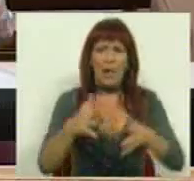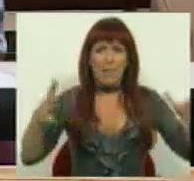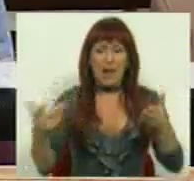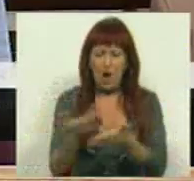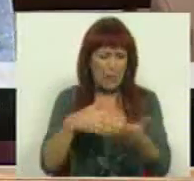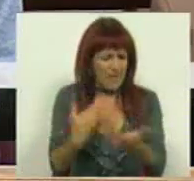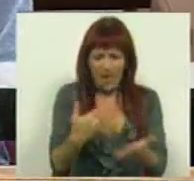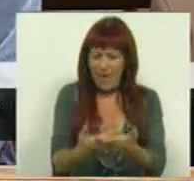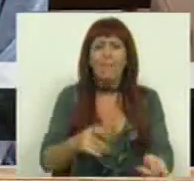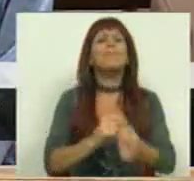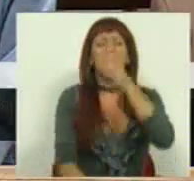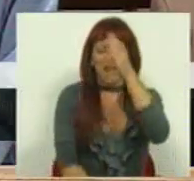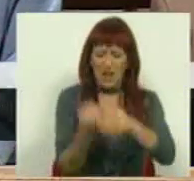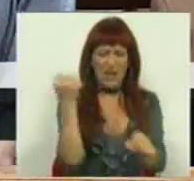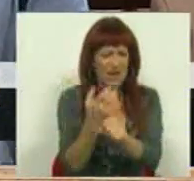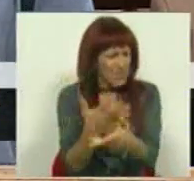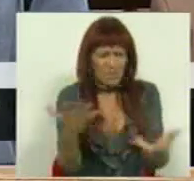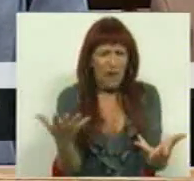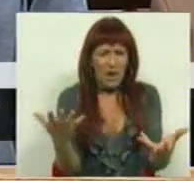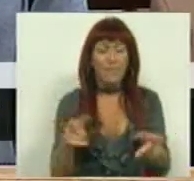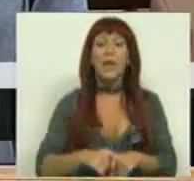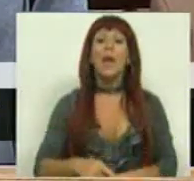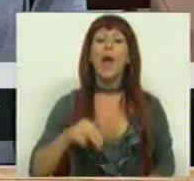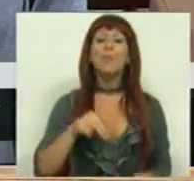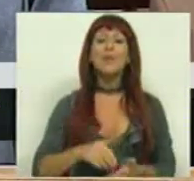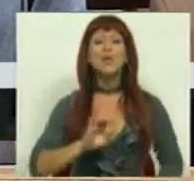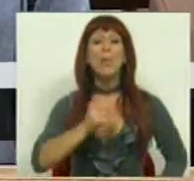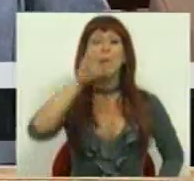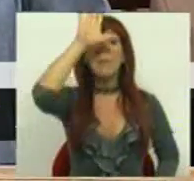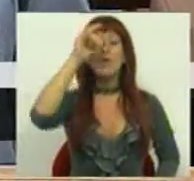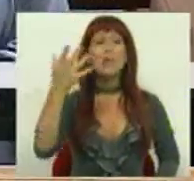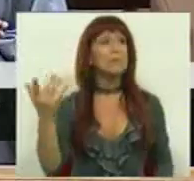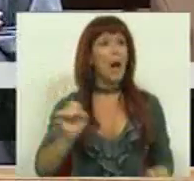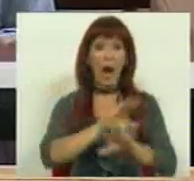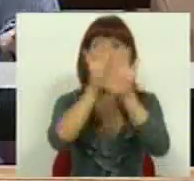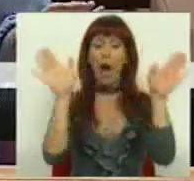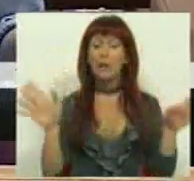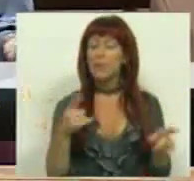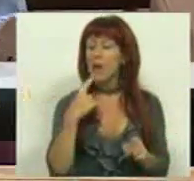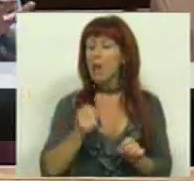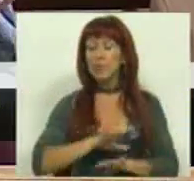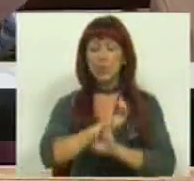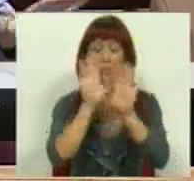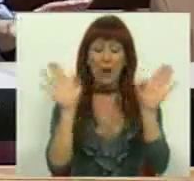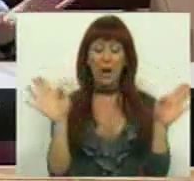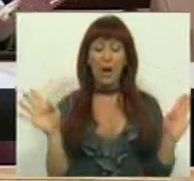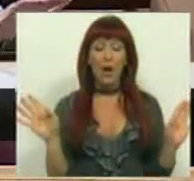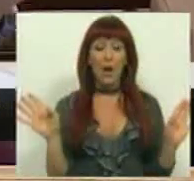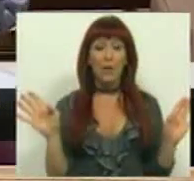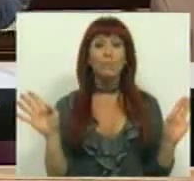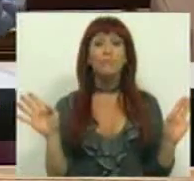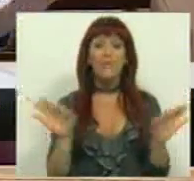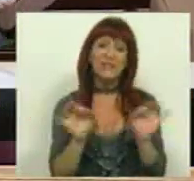da economia e criar emprego. E, portanto, a posição do Sr. Primeiro-Ministro ficou clara, absolutamente